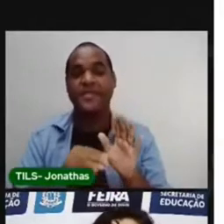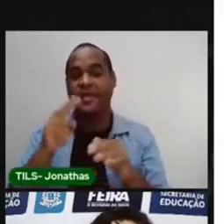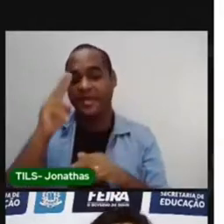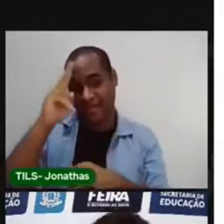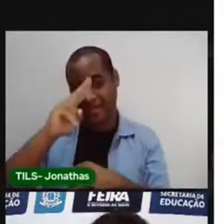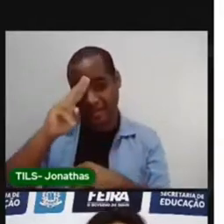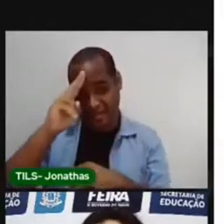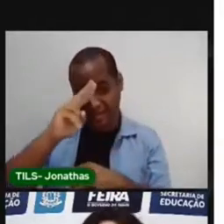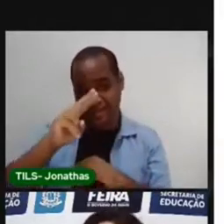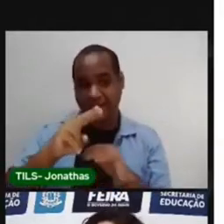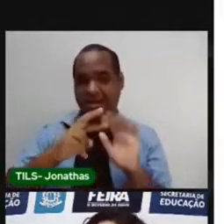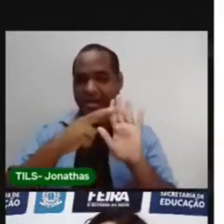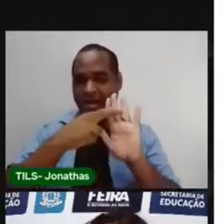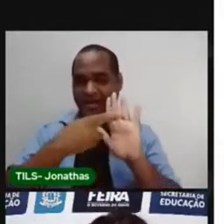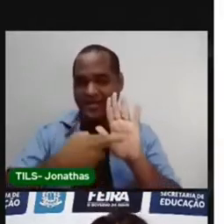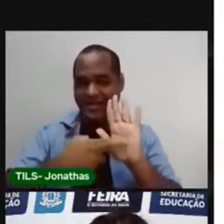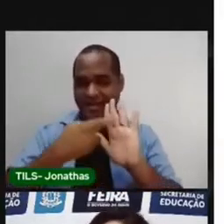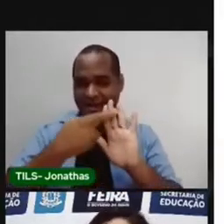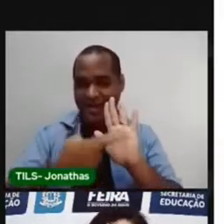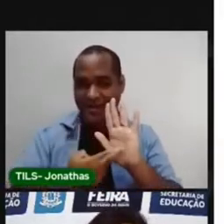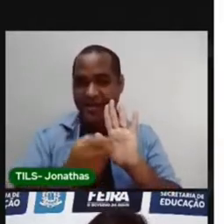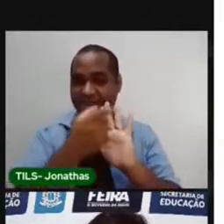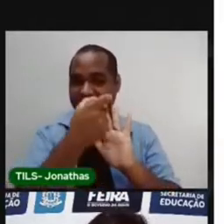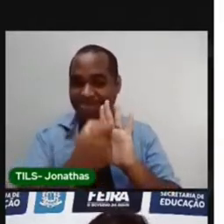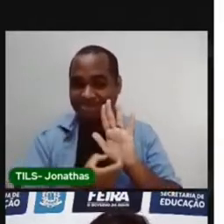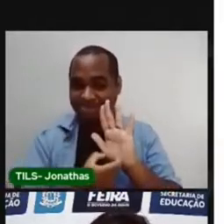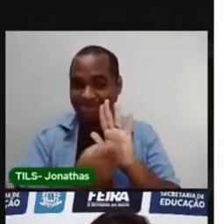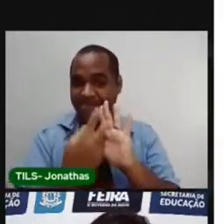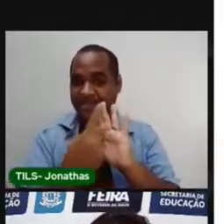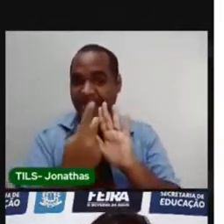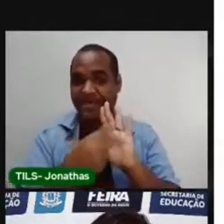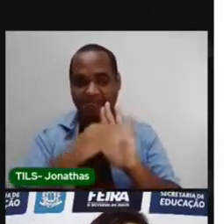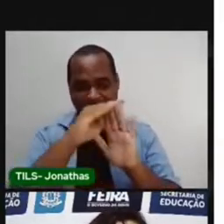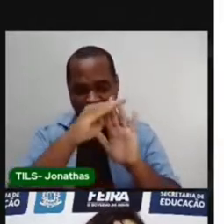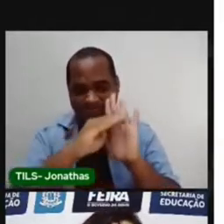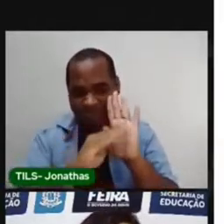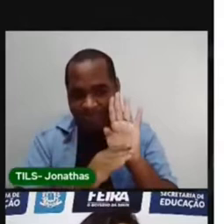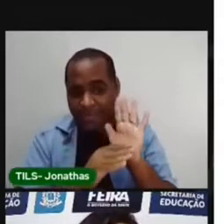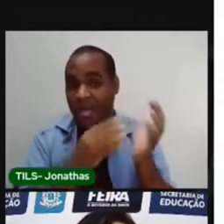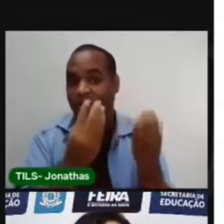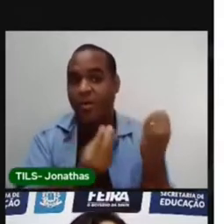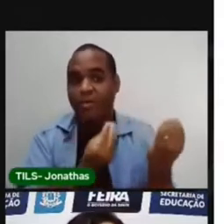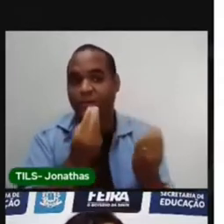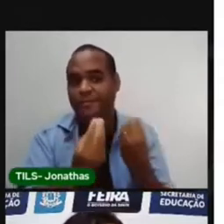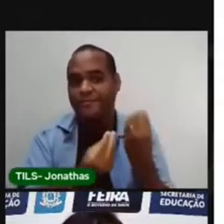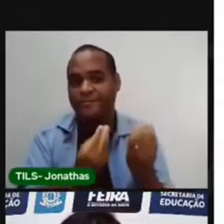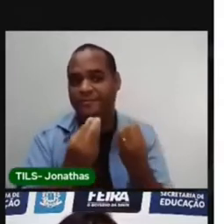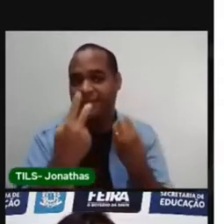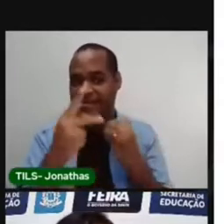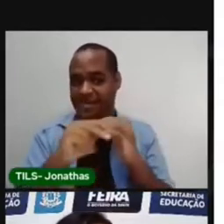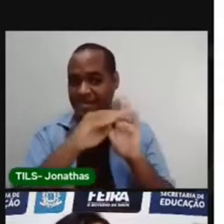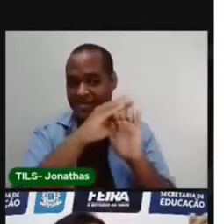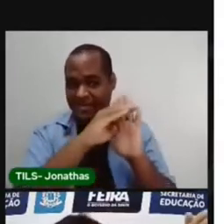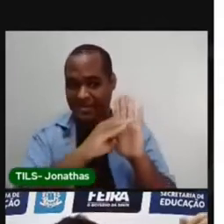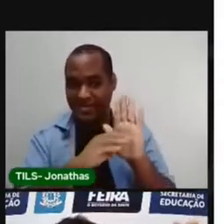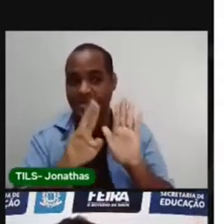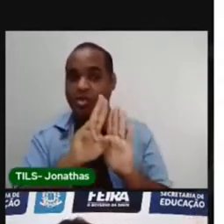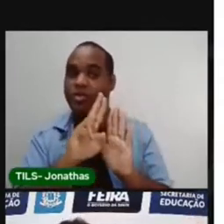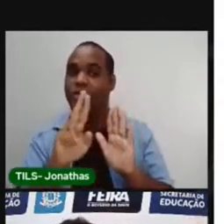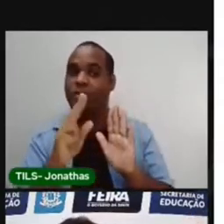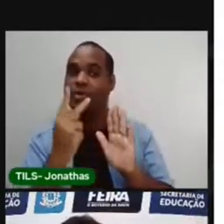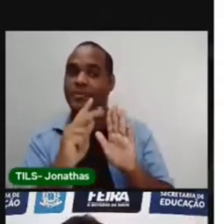da regra, da característica de uma lista? A lista, a gente escreve os